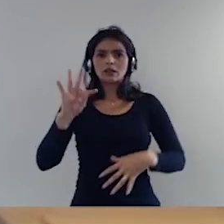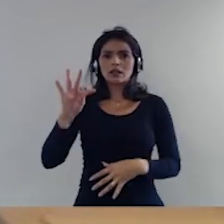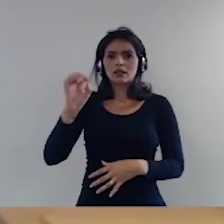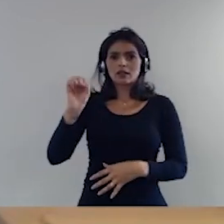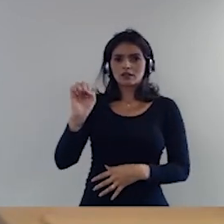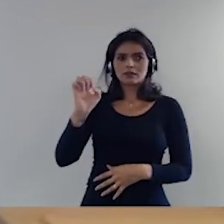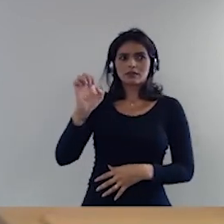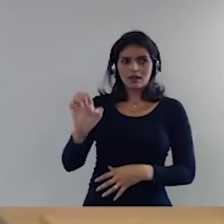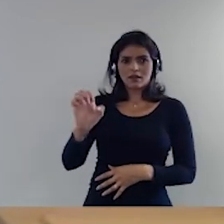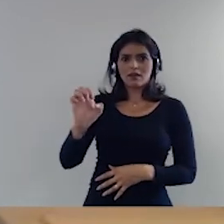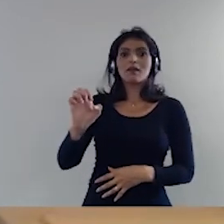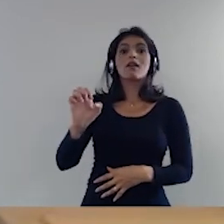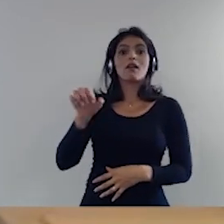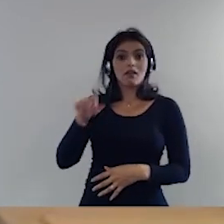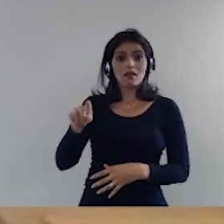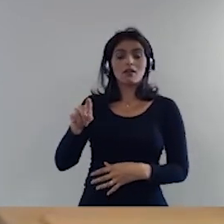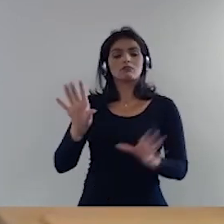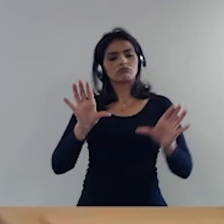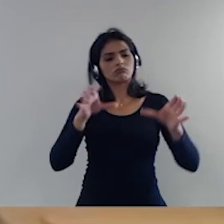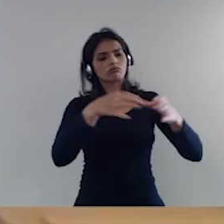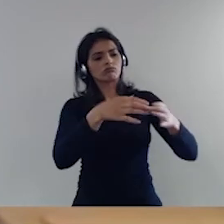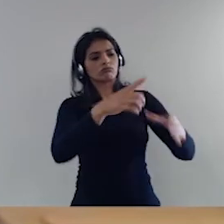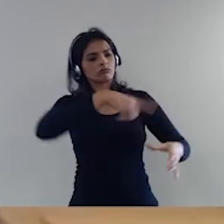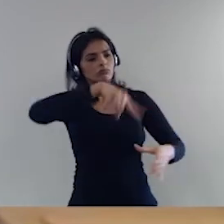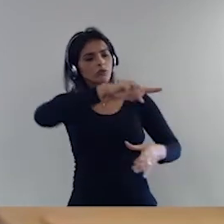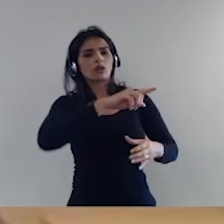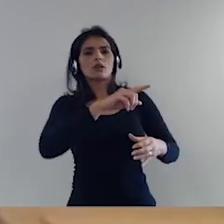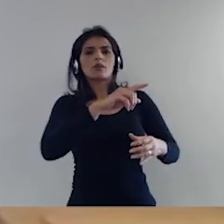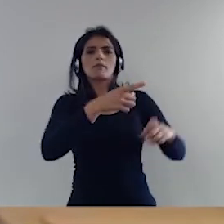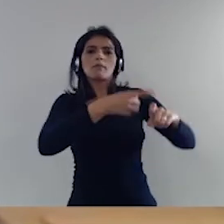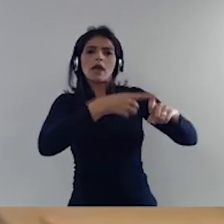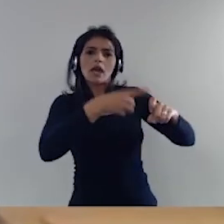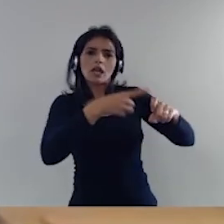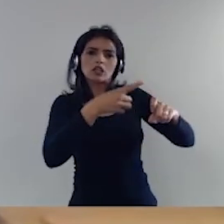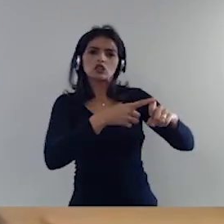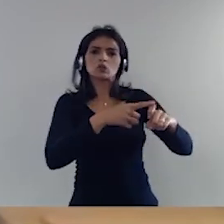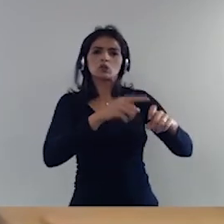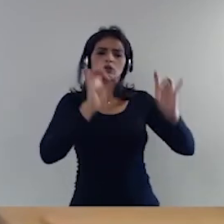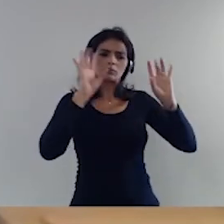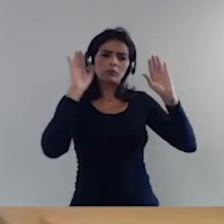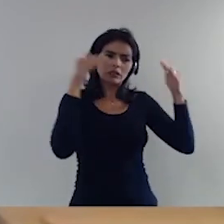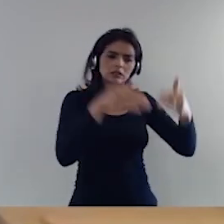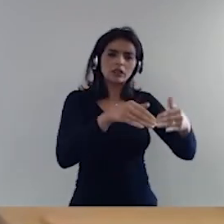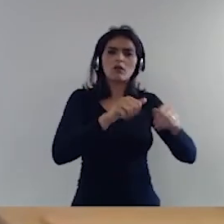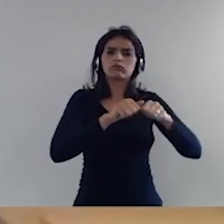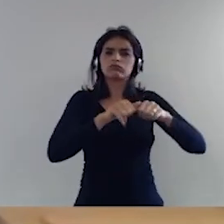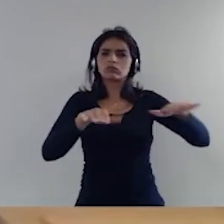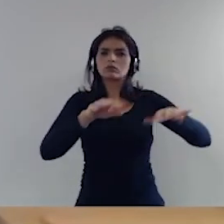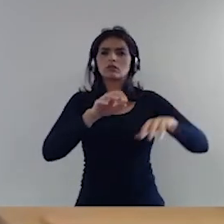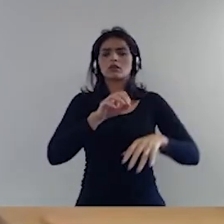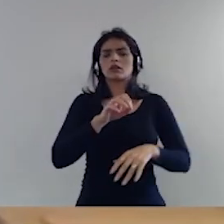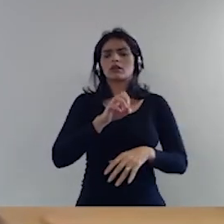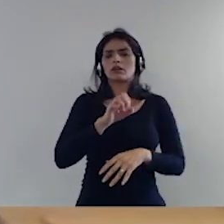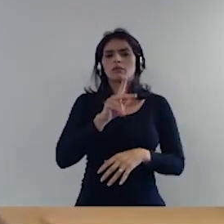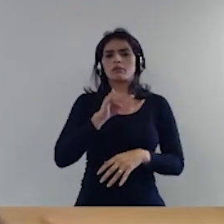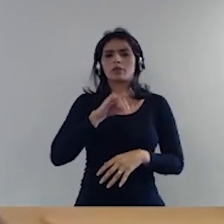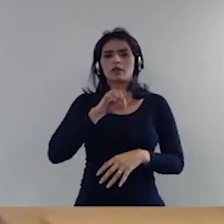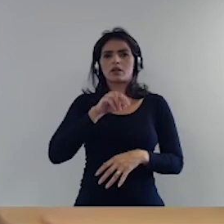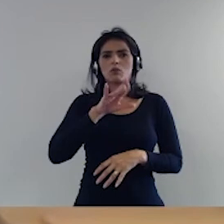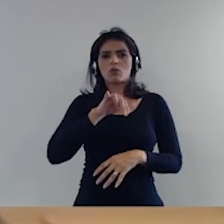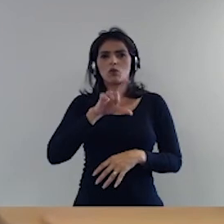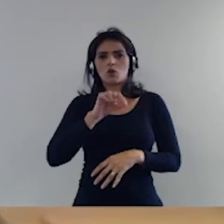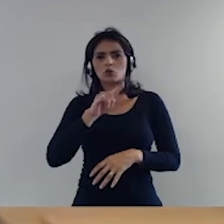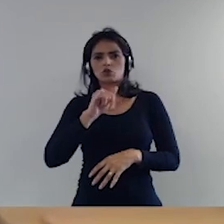se aconselhou com um grupo relevante de médicos, epidemiologistas, sanitaristas e infectologistas. Estabelecemos